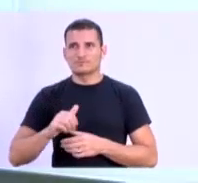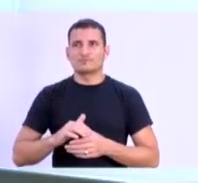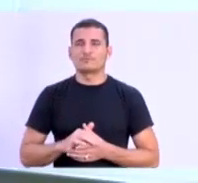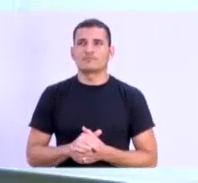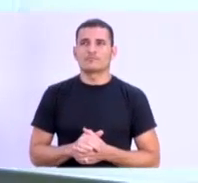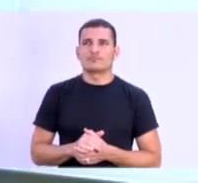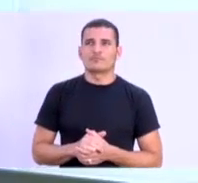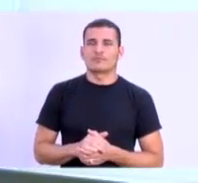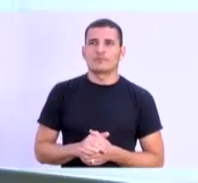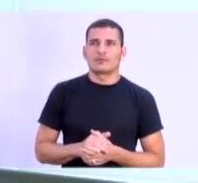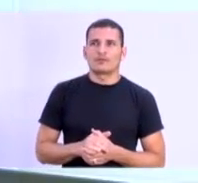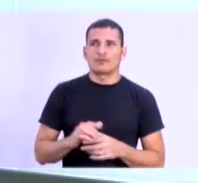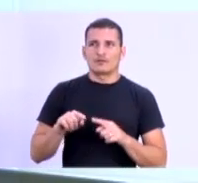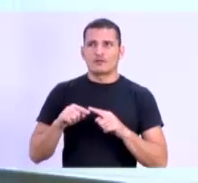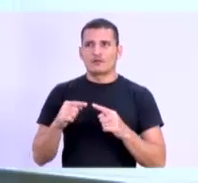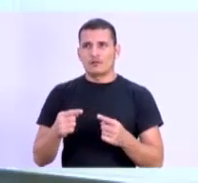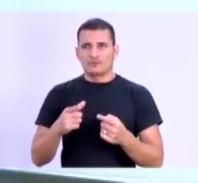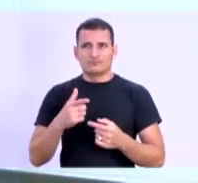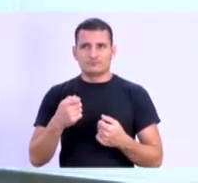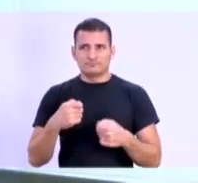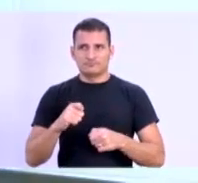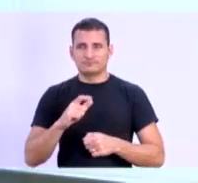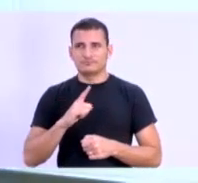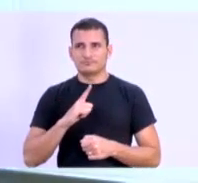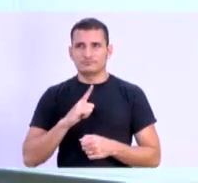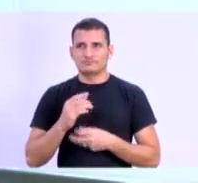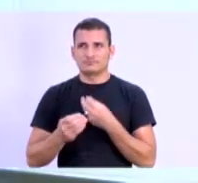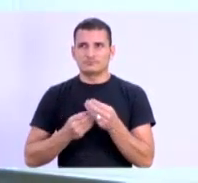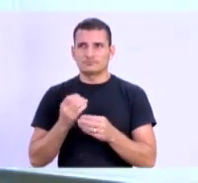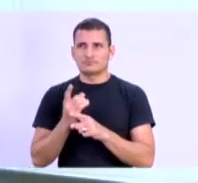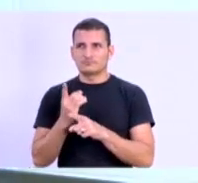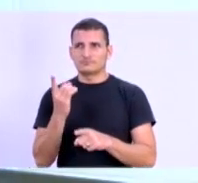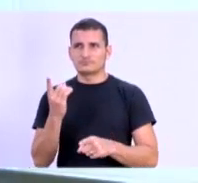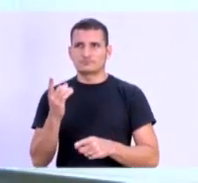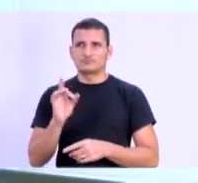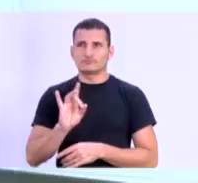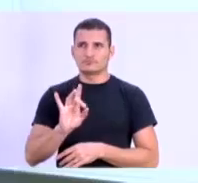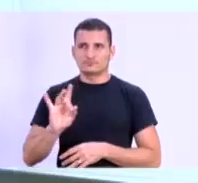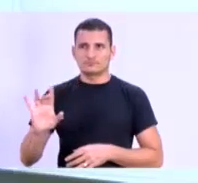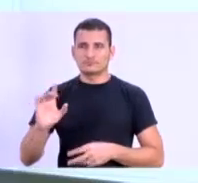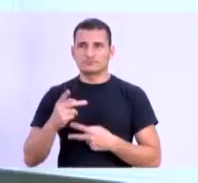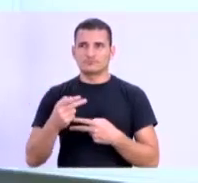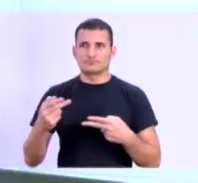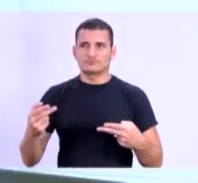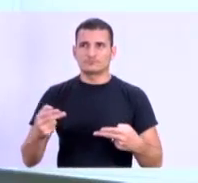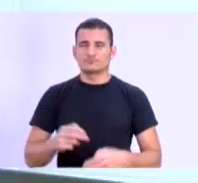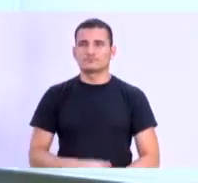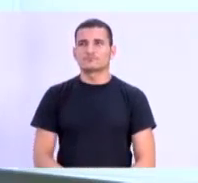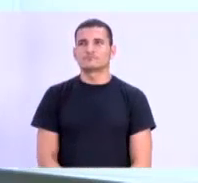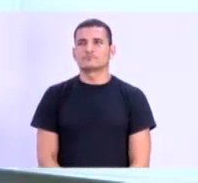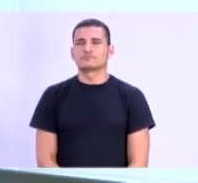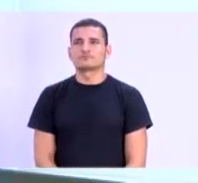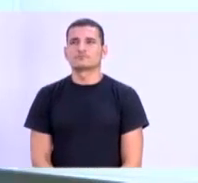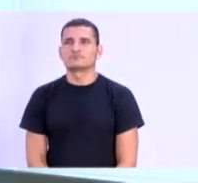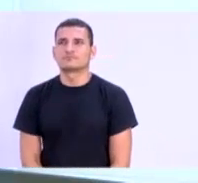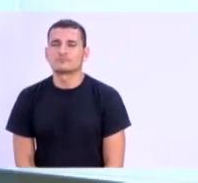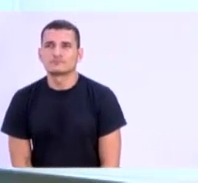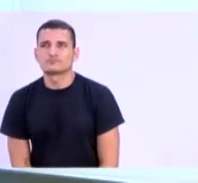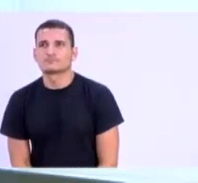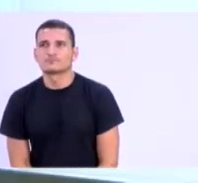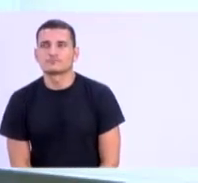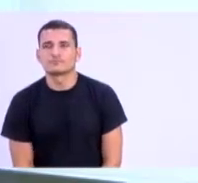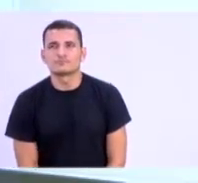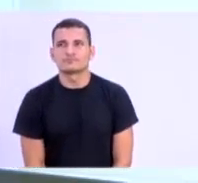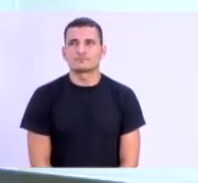precisa ter um mecanismo de identificar cada um desses objetos. Então, fatalmente, vou chegar aqui nessa